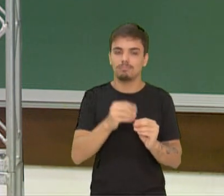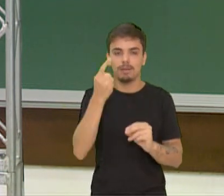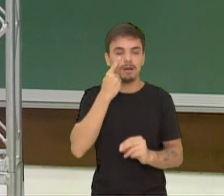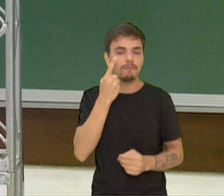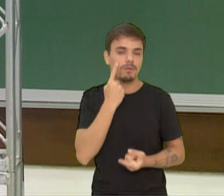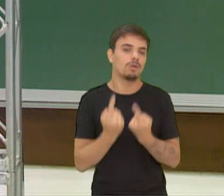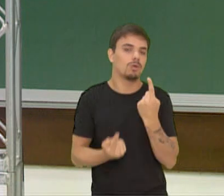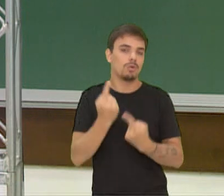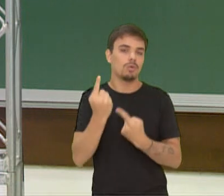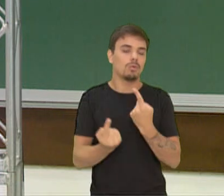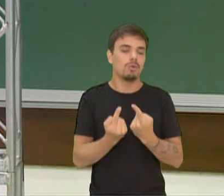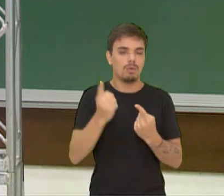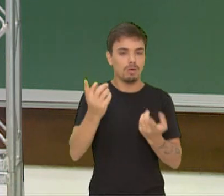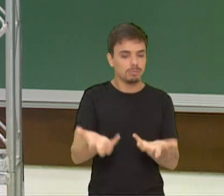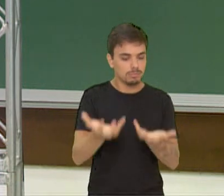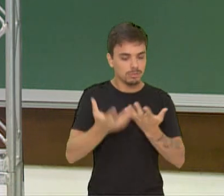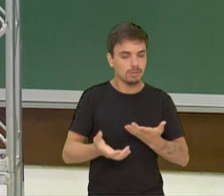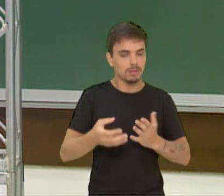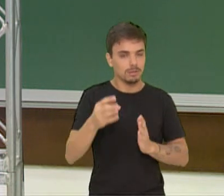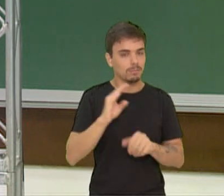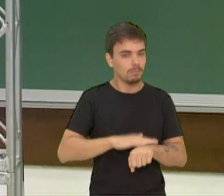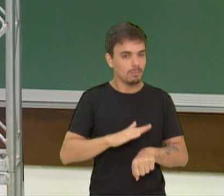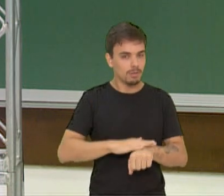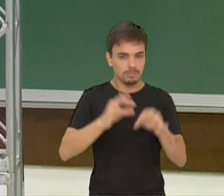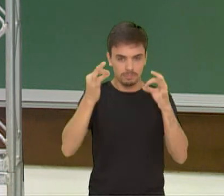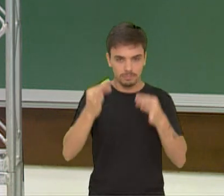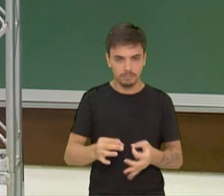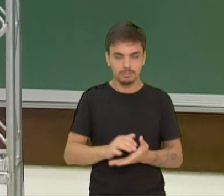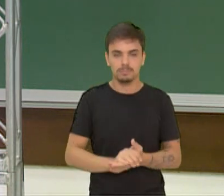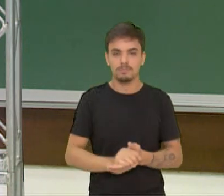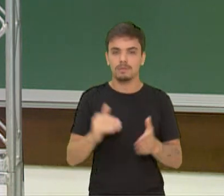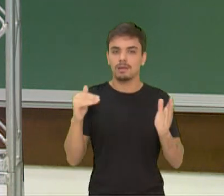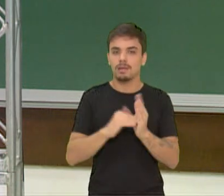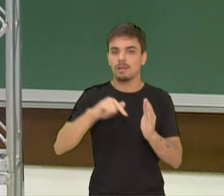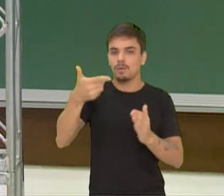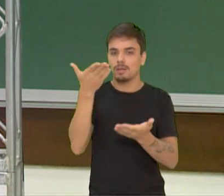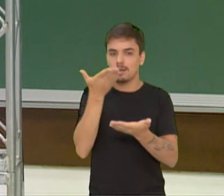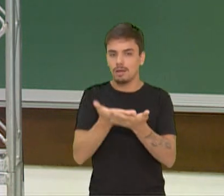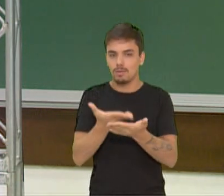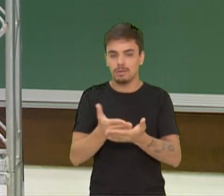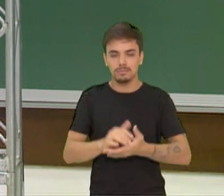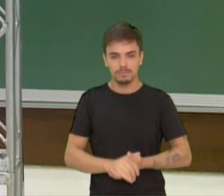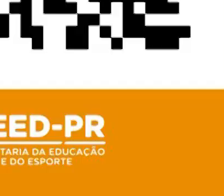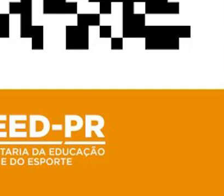para eu verificar o que eu quero naquele momento lá, ok? Até mais, pessoal.